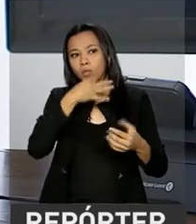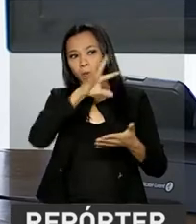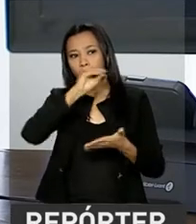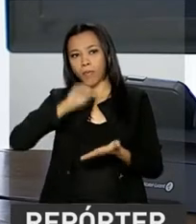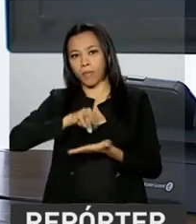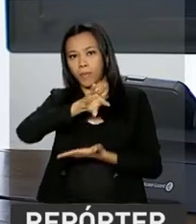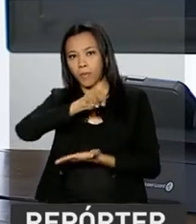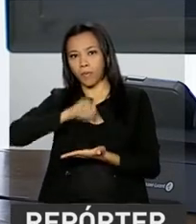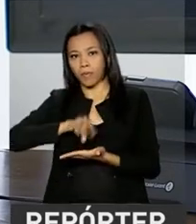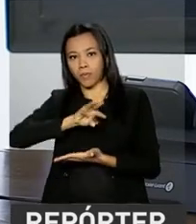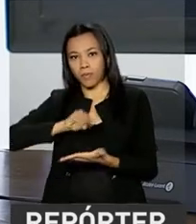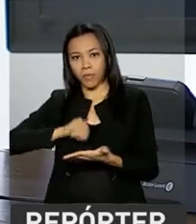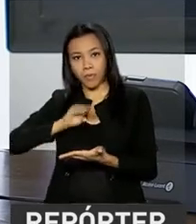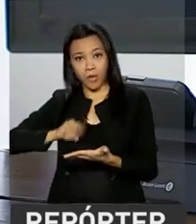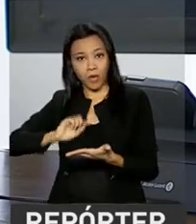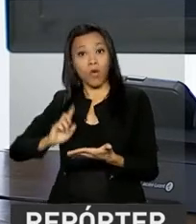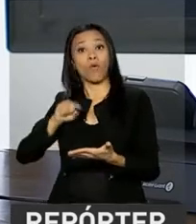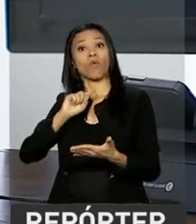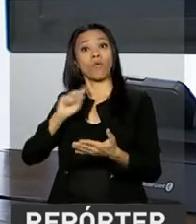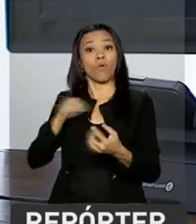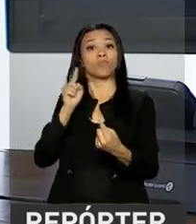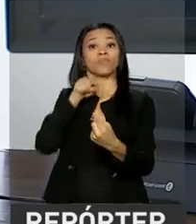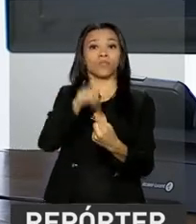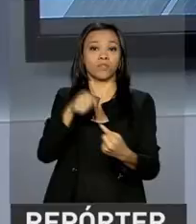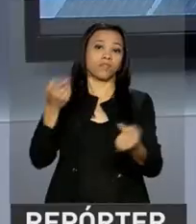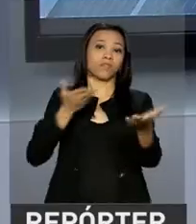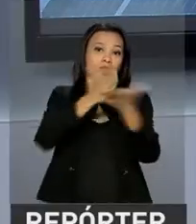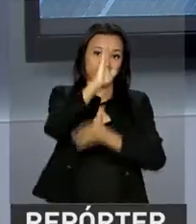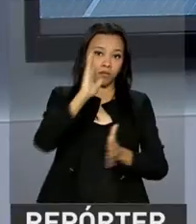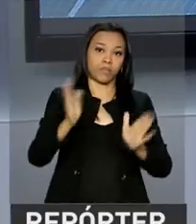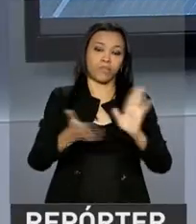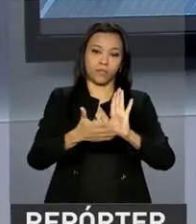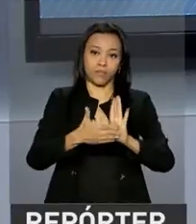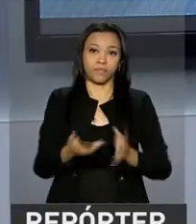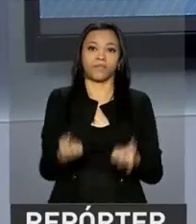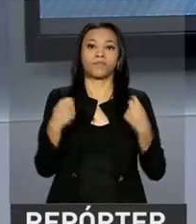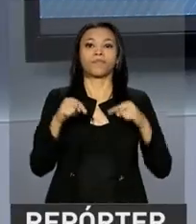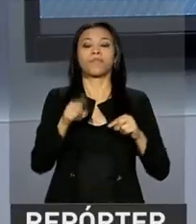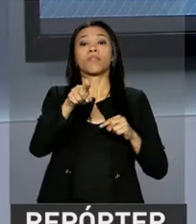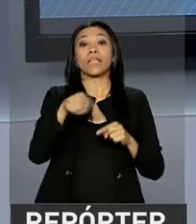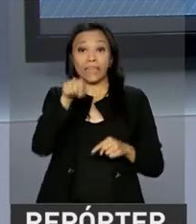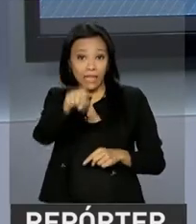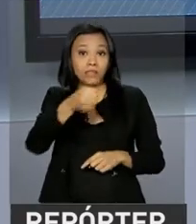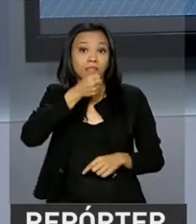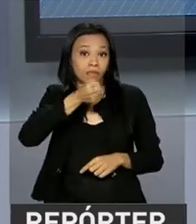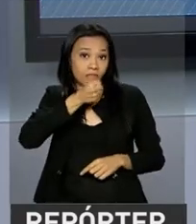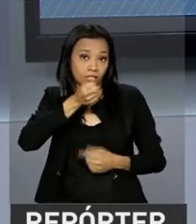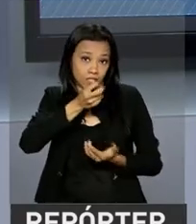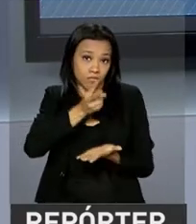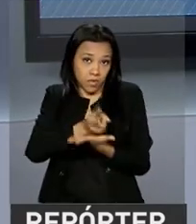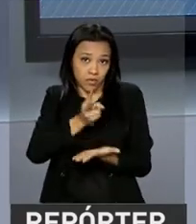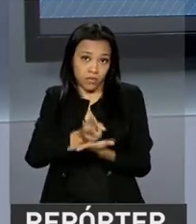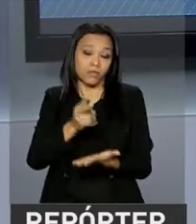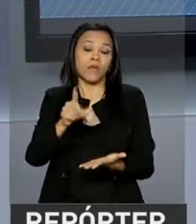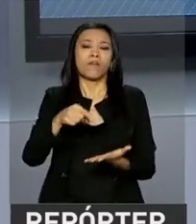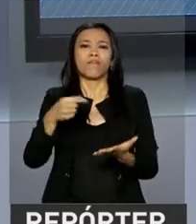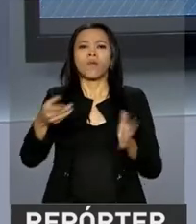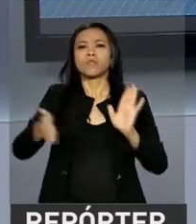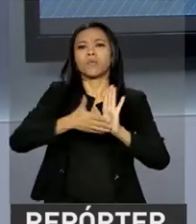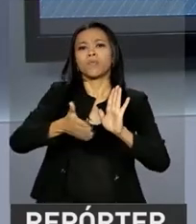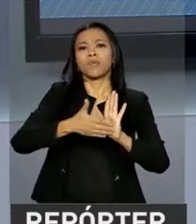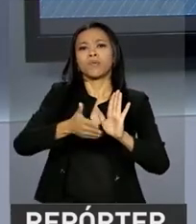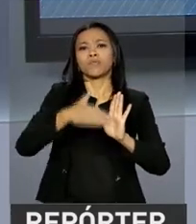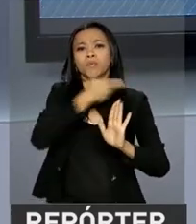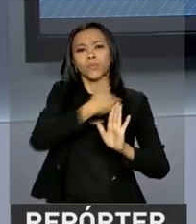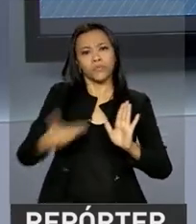vistas a aprovar a reforma da previdência ainda na entrevista o presidente citou as medidas do governo que já refletem